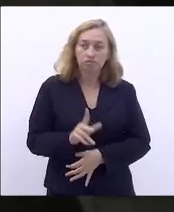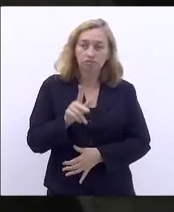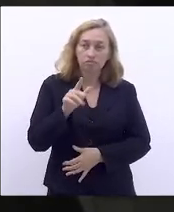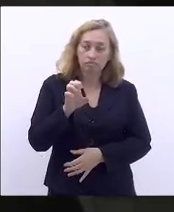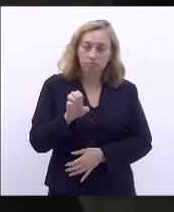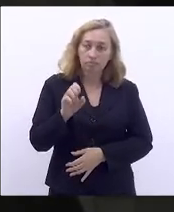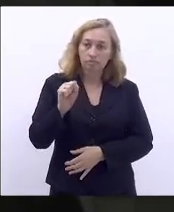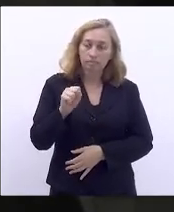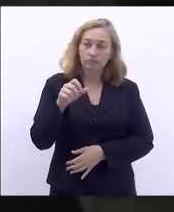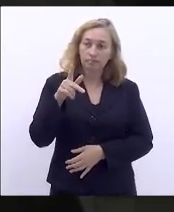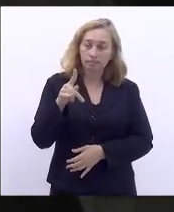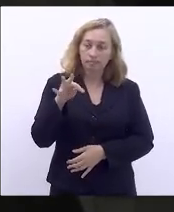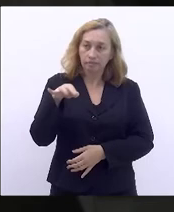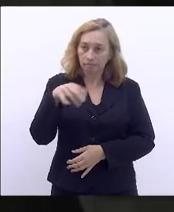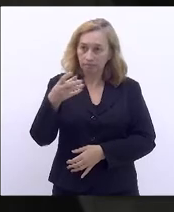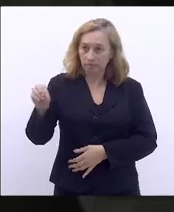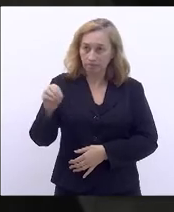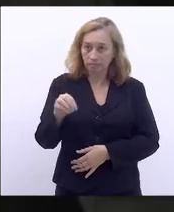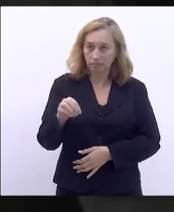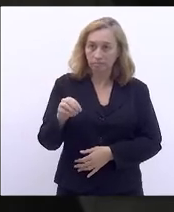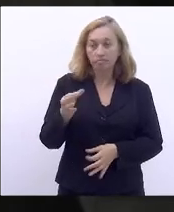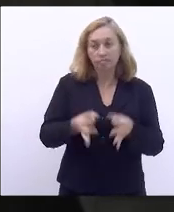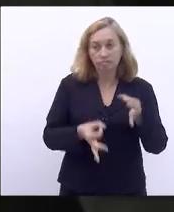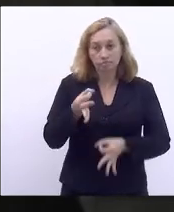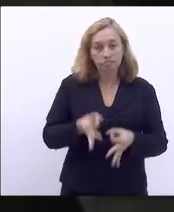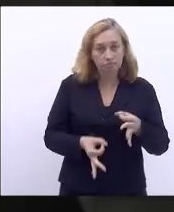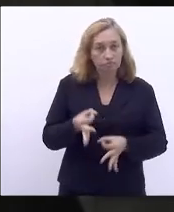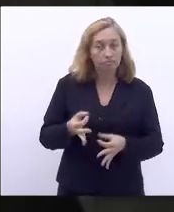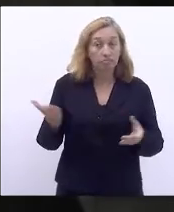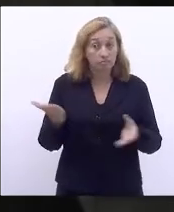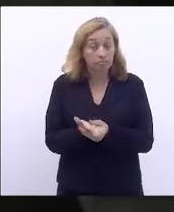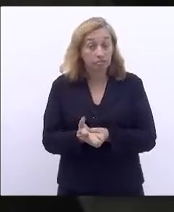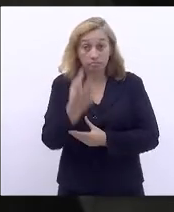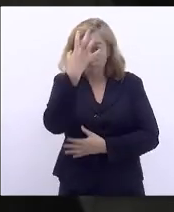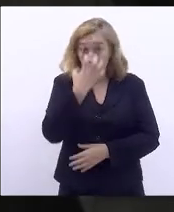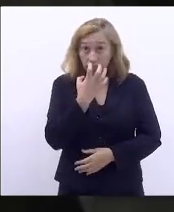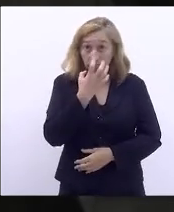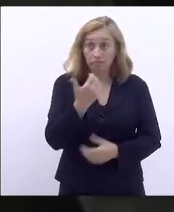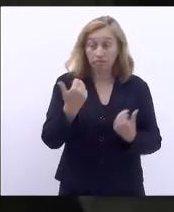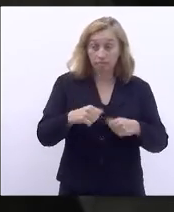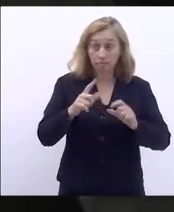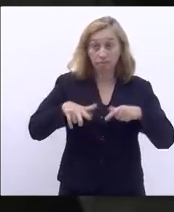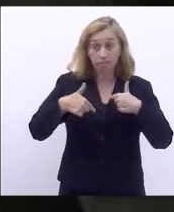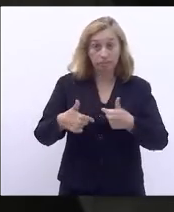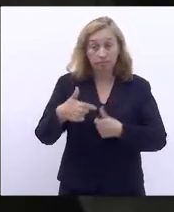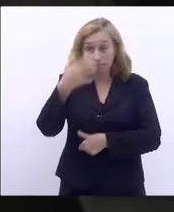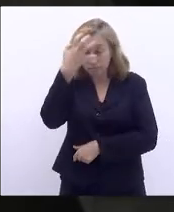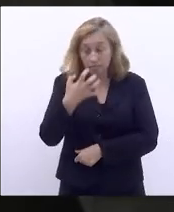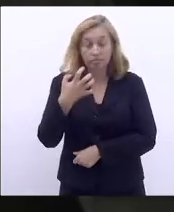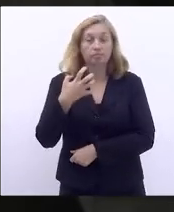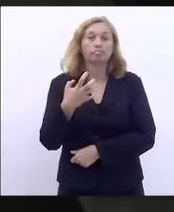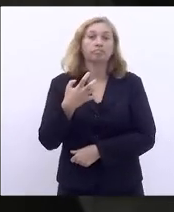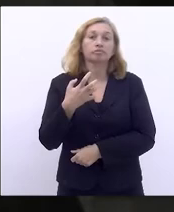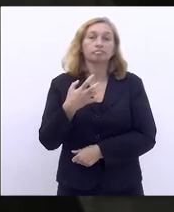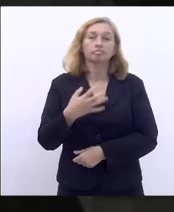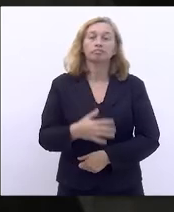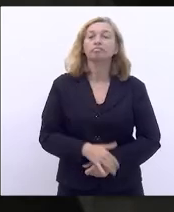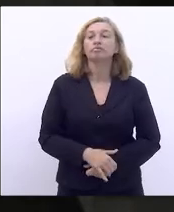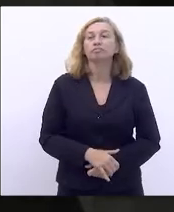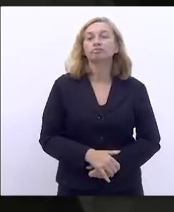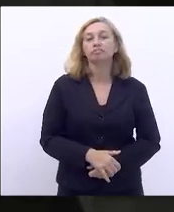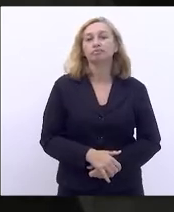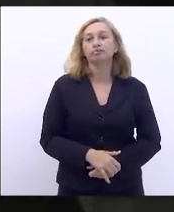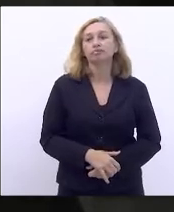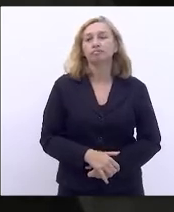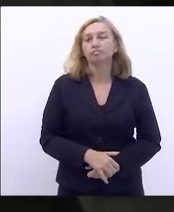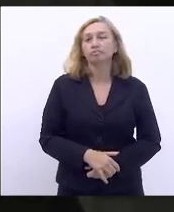espetacularização da justiça. Tenho horror a isso. Esse é um processo grave que tinha que ser tratado com o máximo de sobriedade, de modo